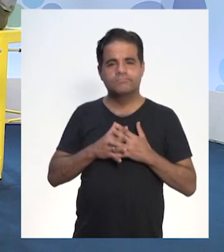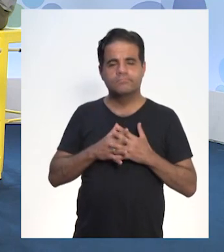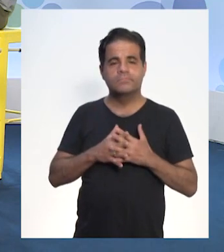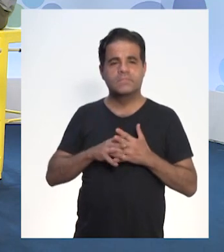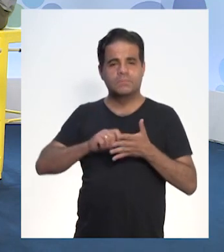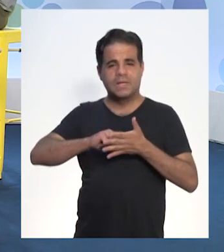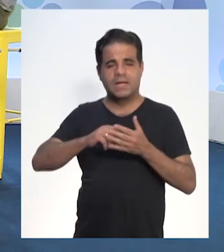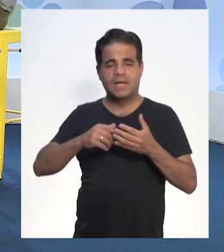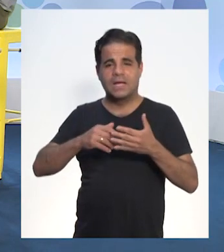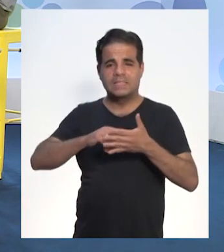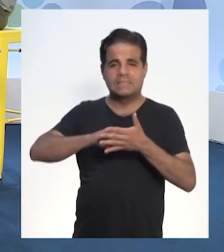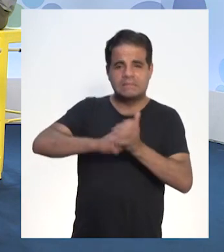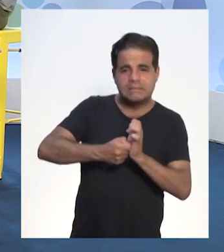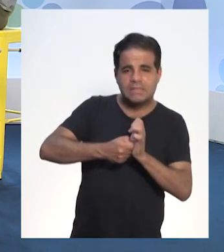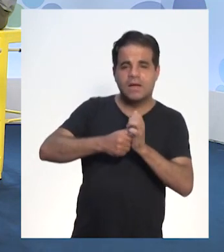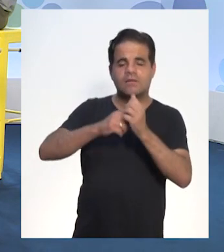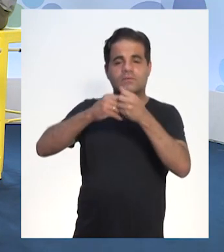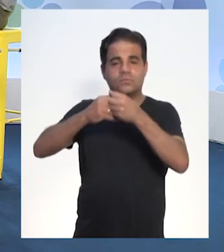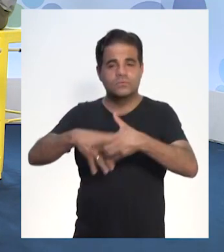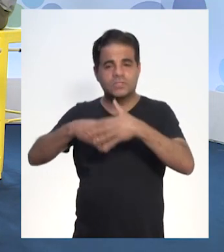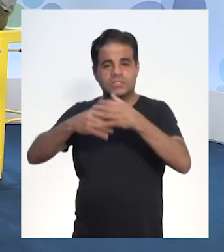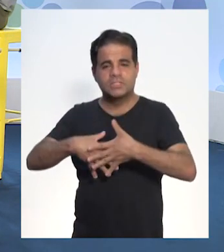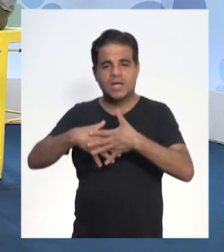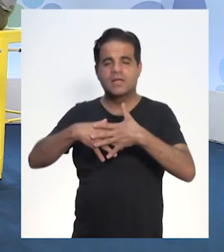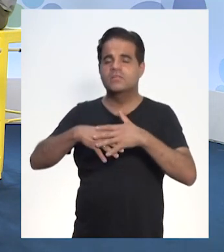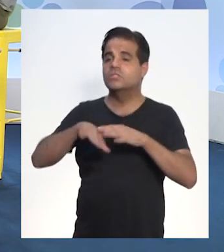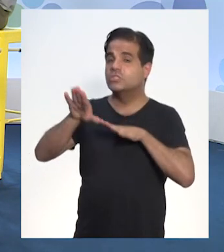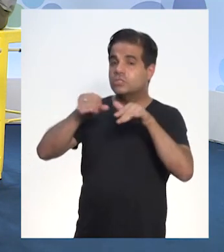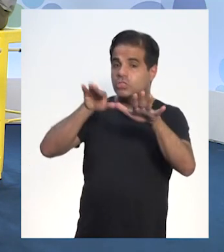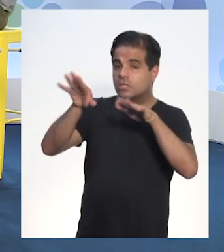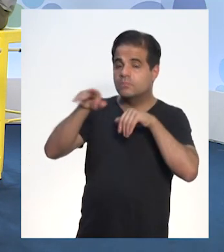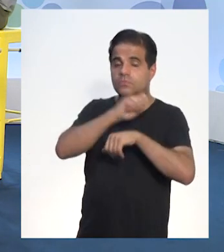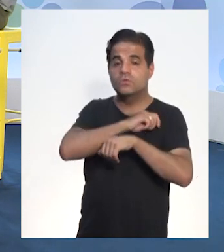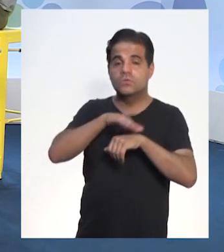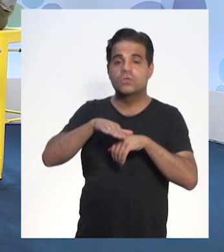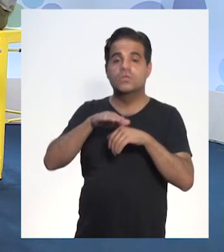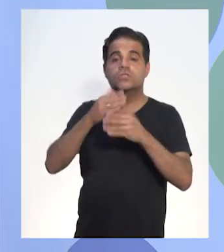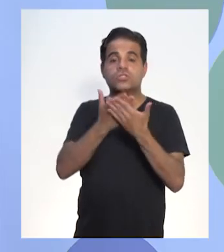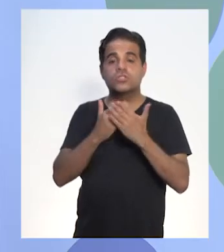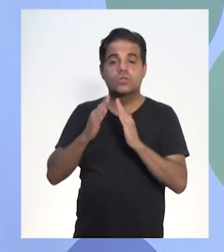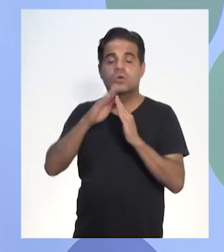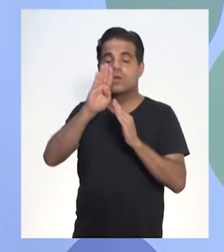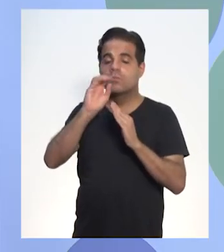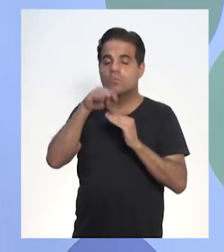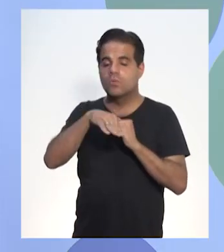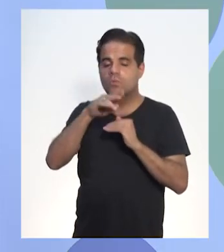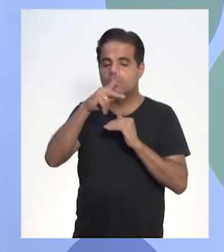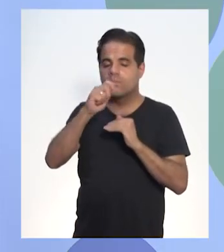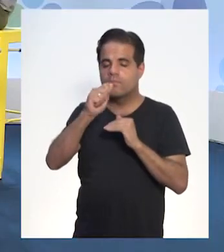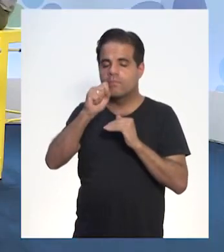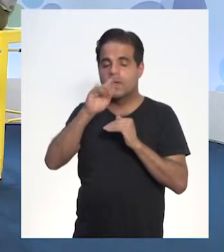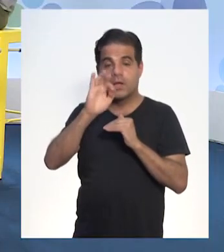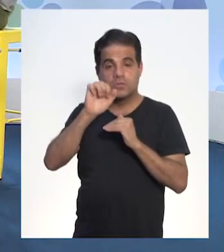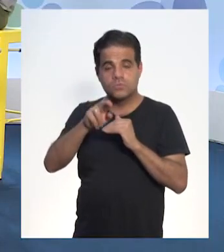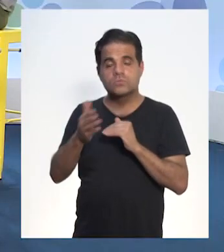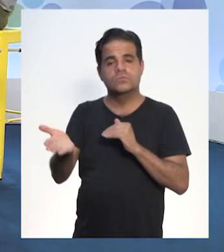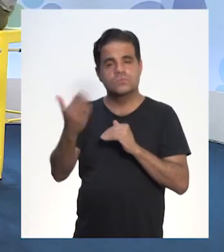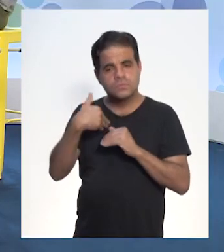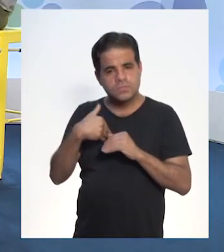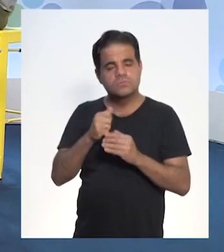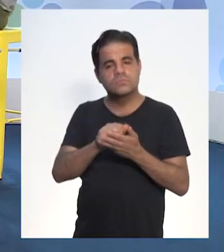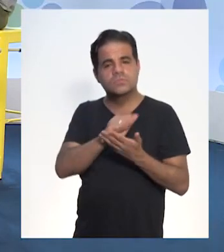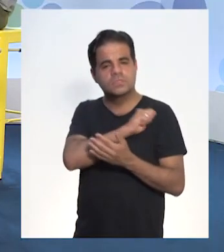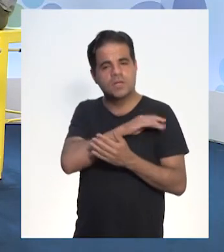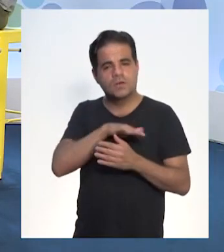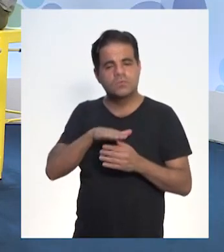chat, né? Isso. Deixa eu ver aqui. Chama os alunos do Bom Pastor, segundo. Vamos, aluno do Bom Pastor